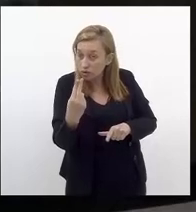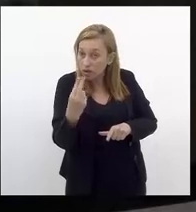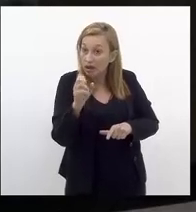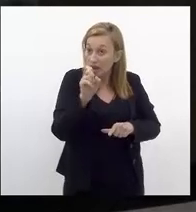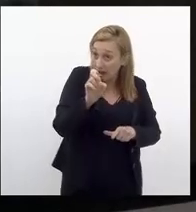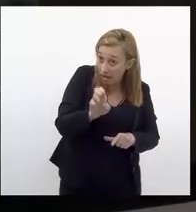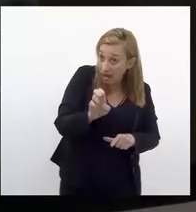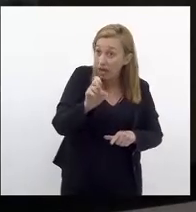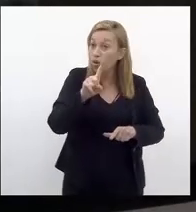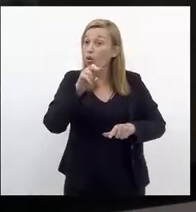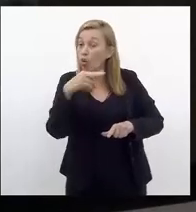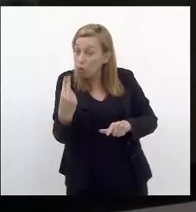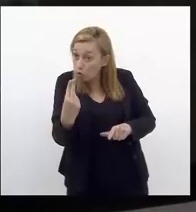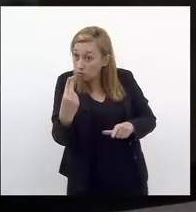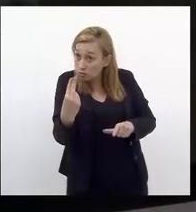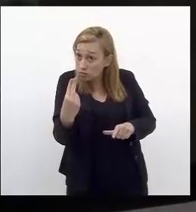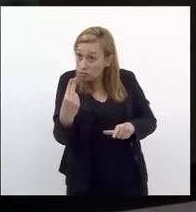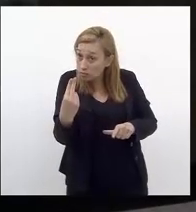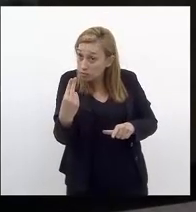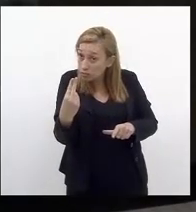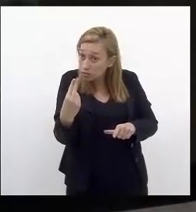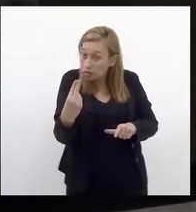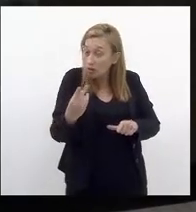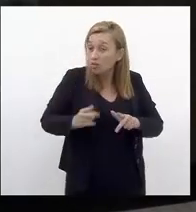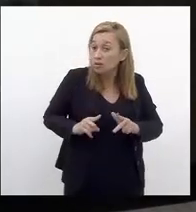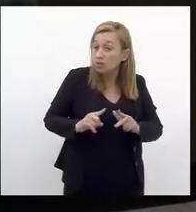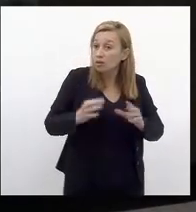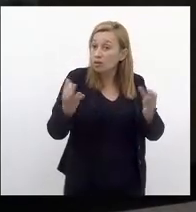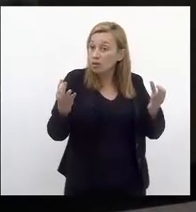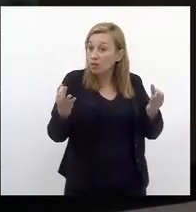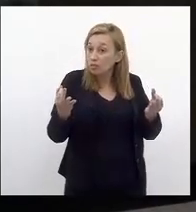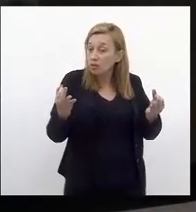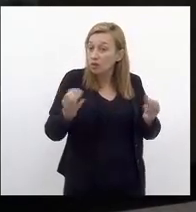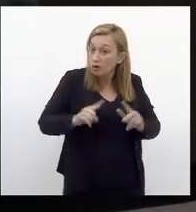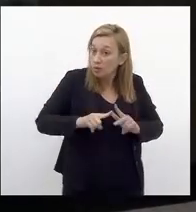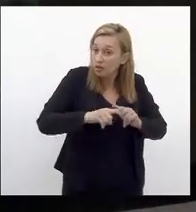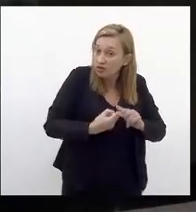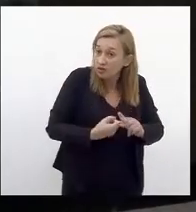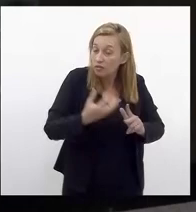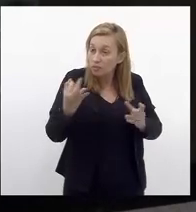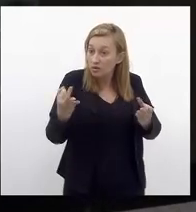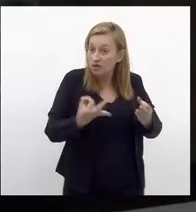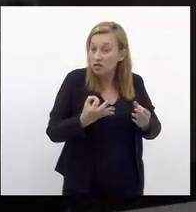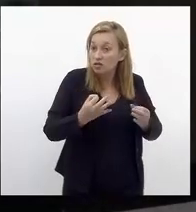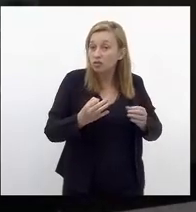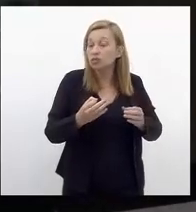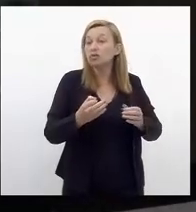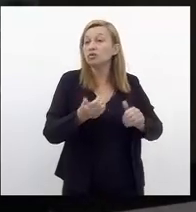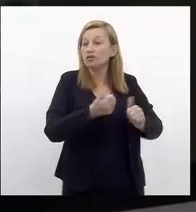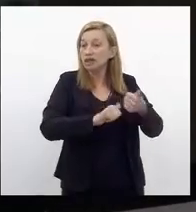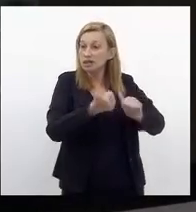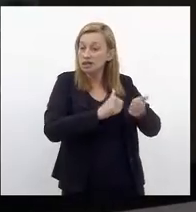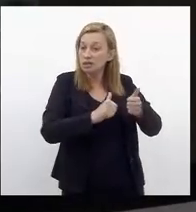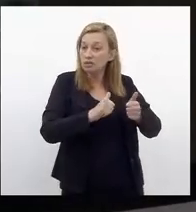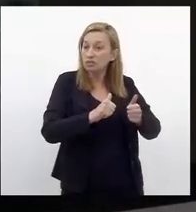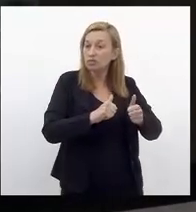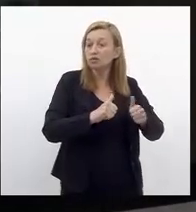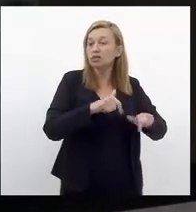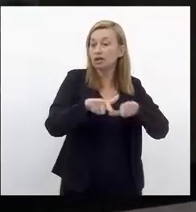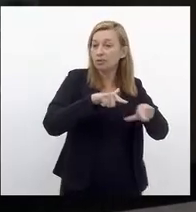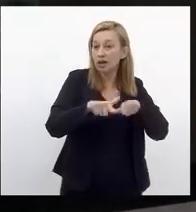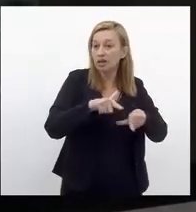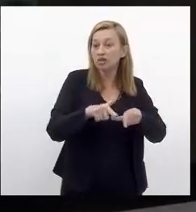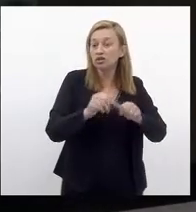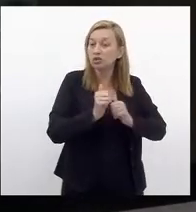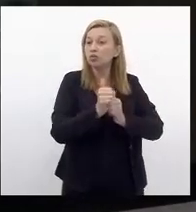e o aperfeiçoamento ou avaliação de desempenho então a gente acompanha